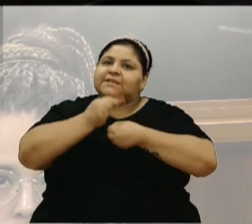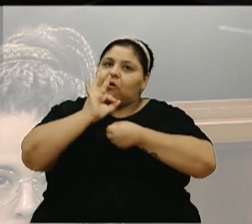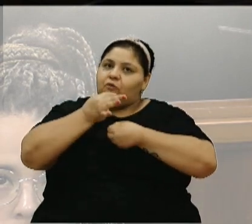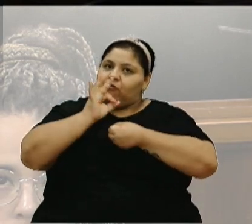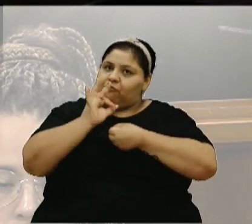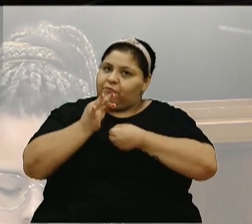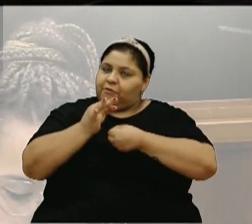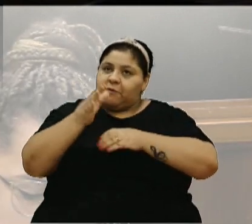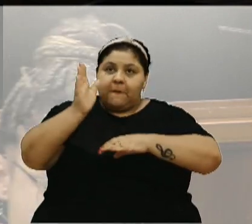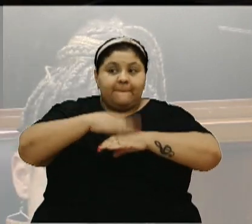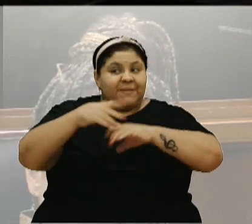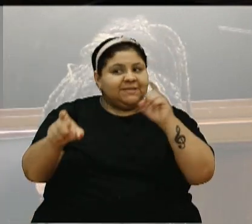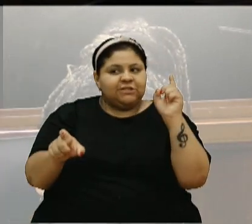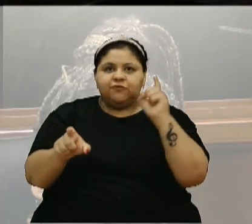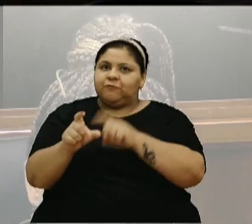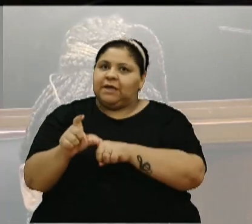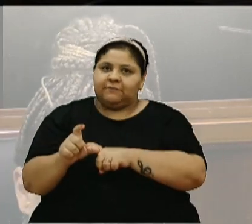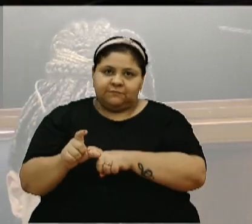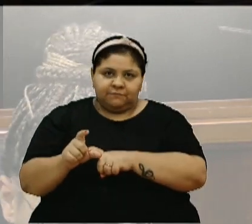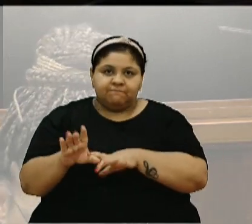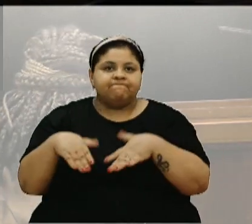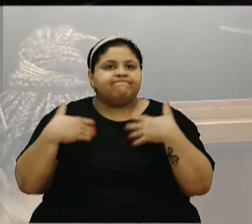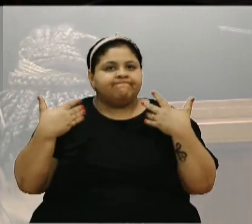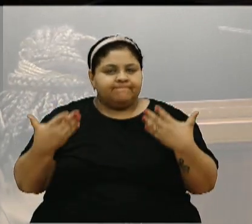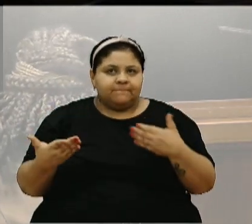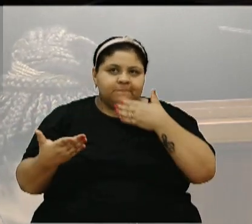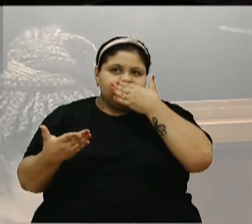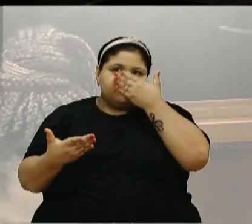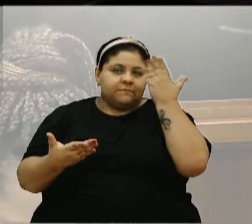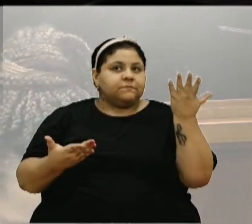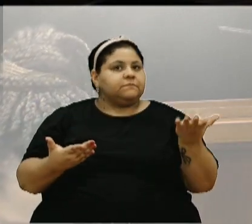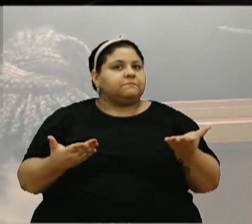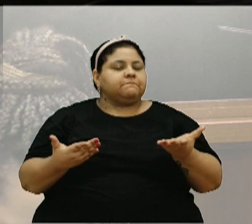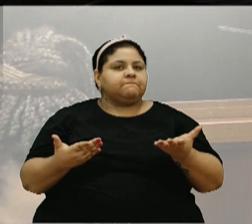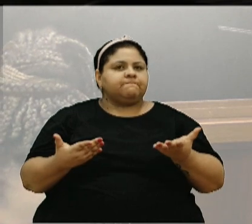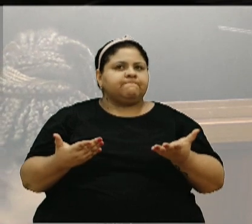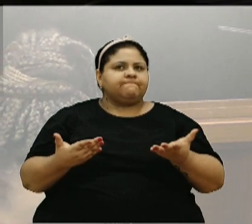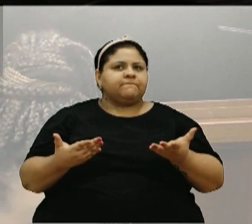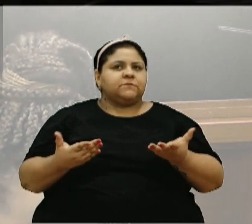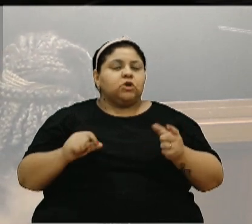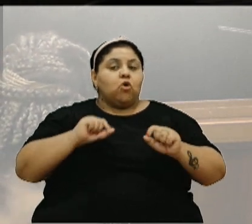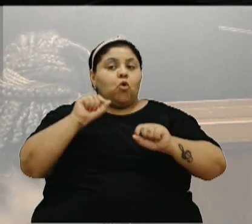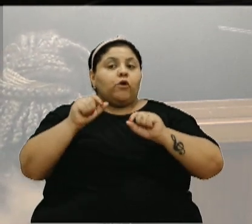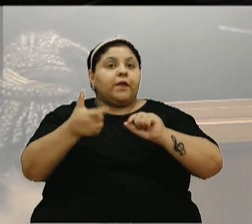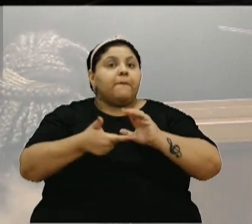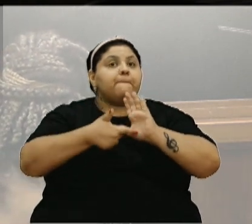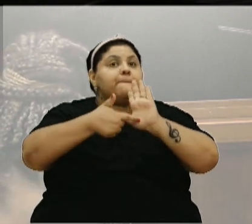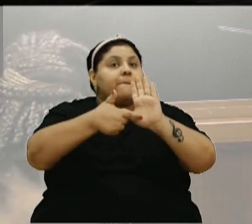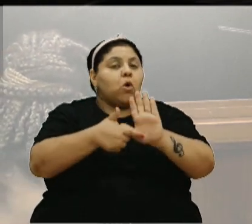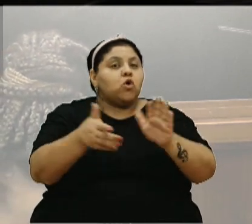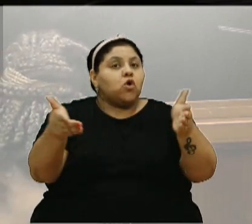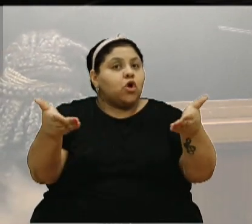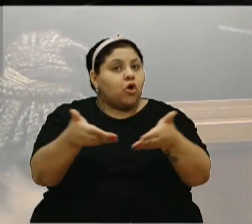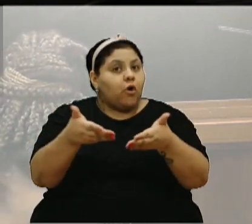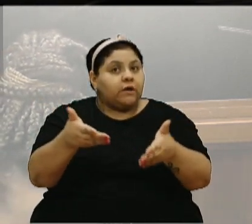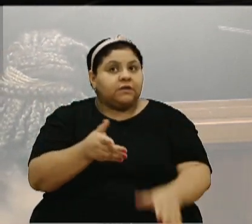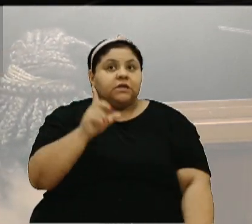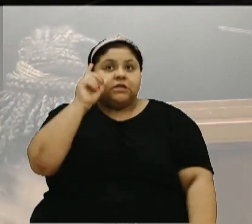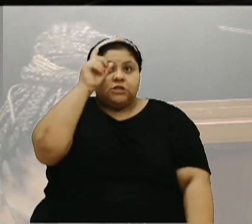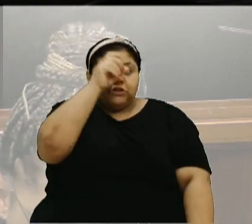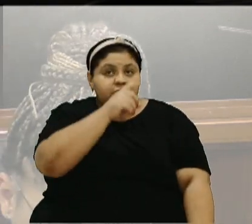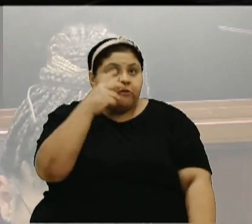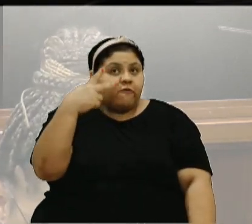Mais endividados ainda. Então, o canto da sereia que se apresenta é muito complicado,